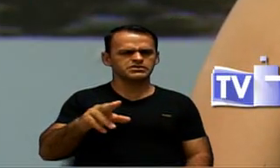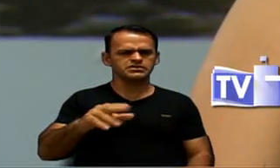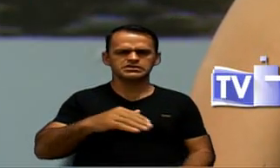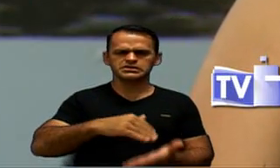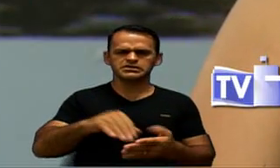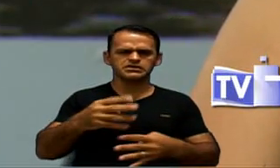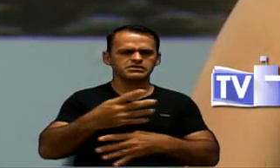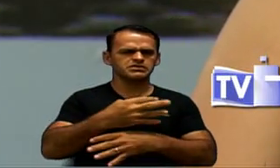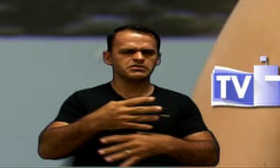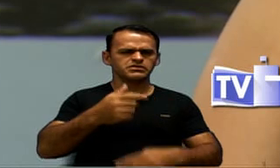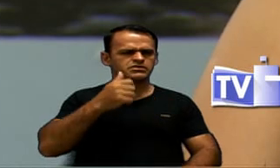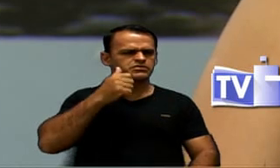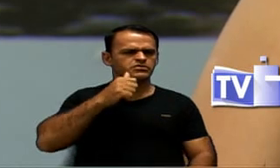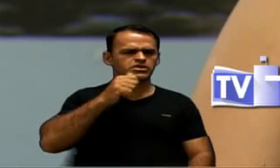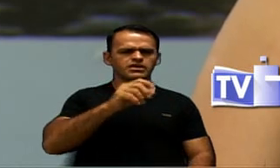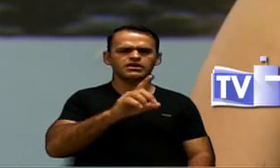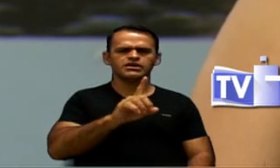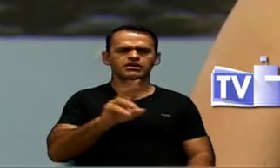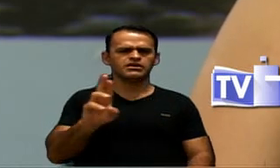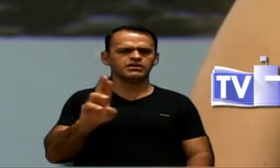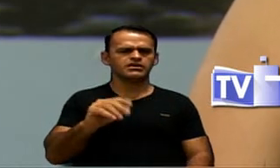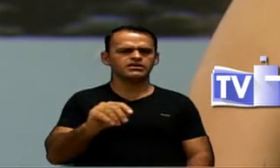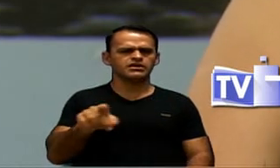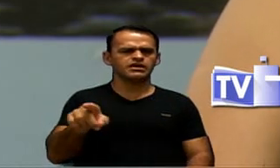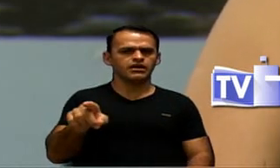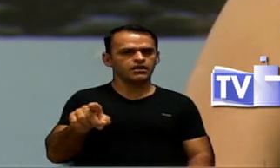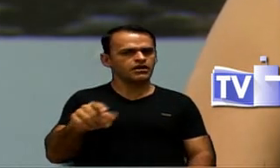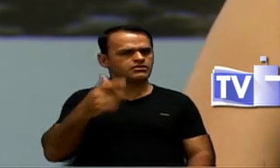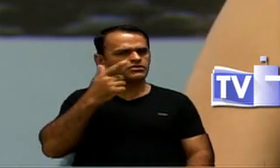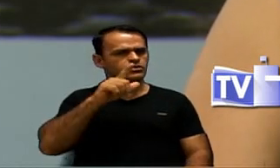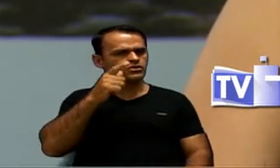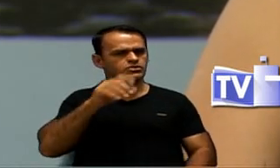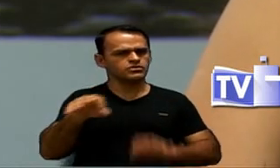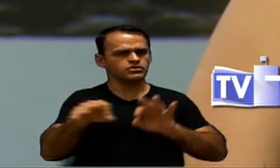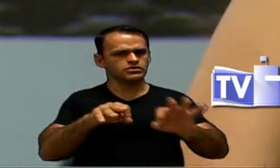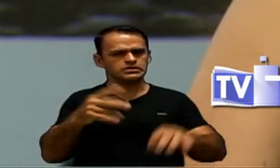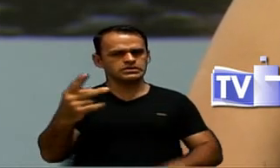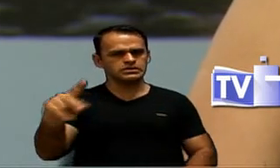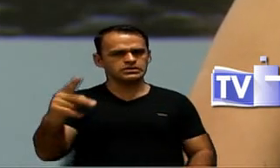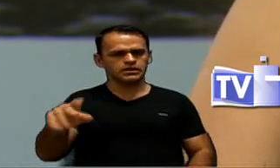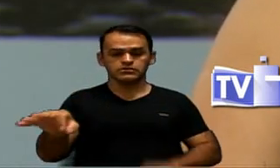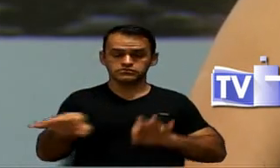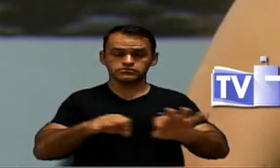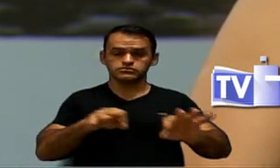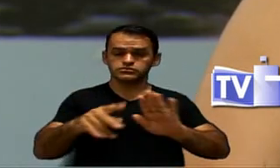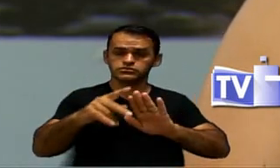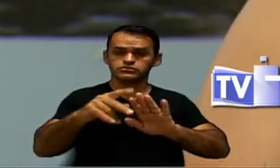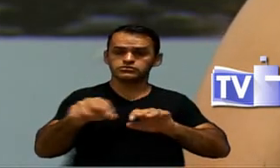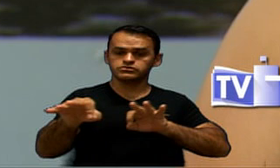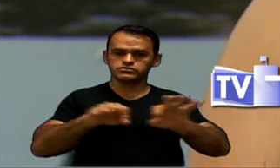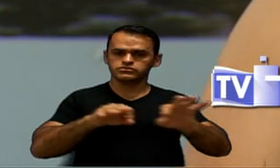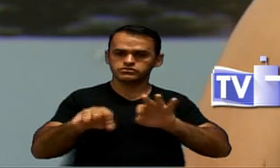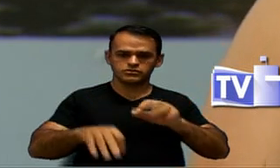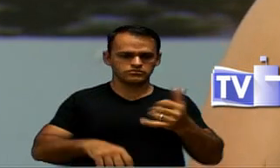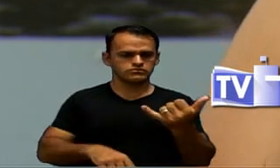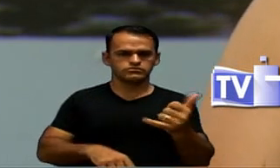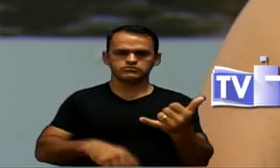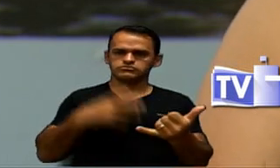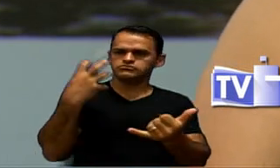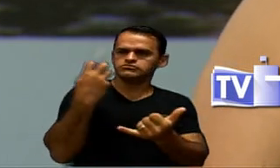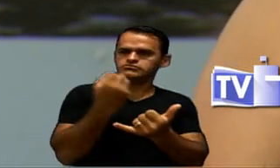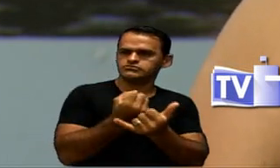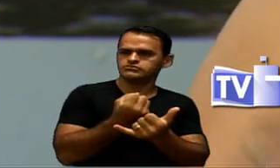a doutora, que ela desenvolveu, que foi a coordenadora do projeto que desenvolveu o botão do pânico. Era uma